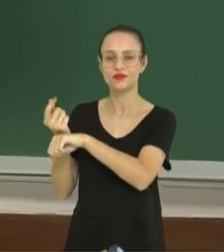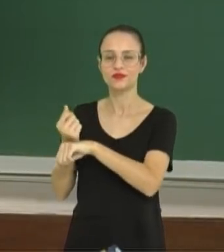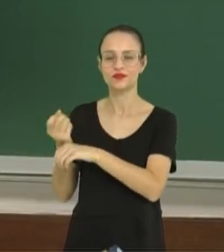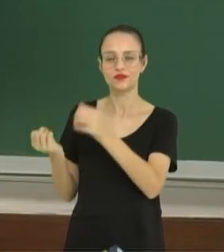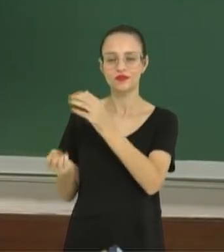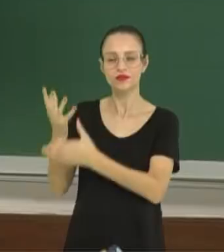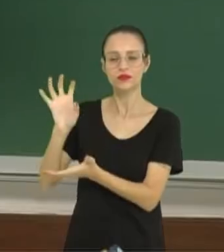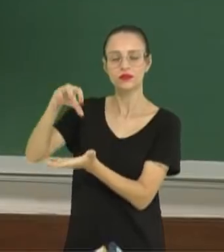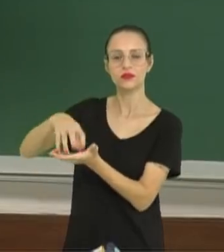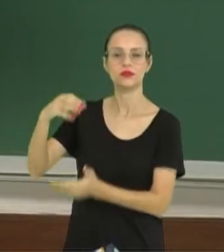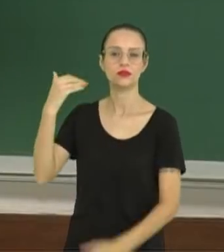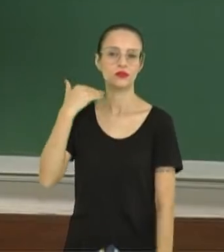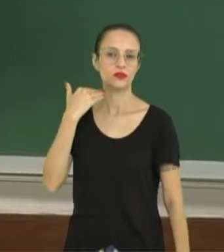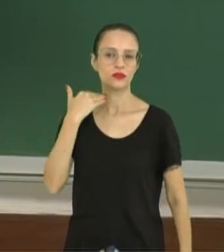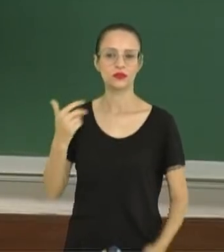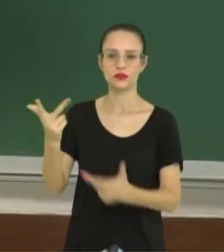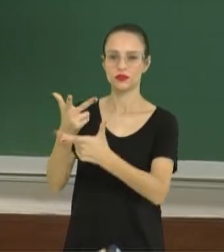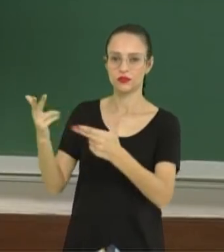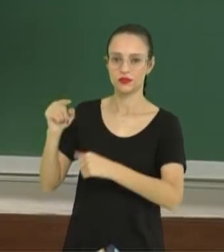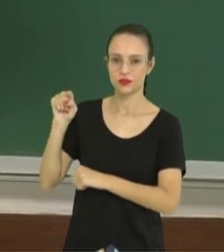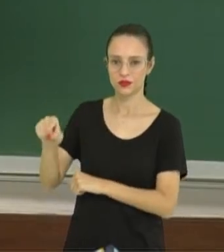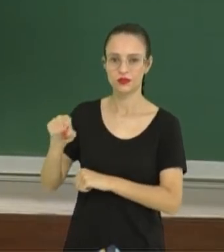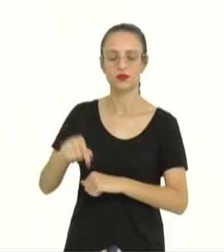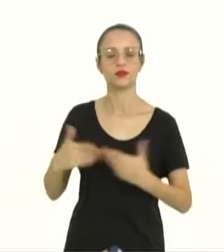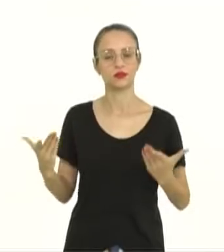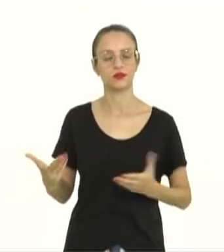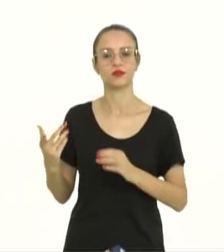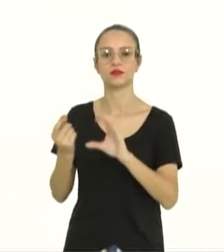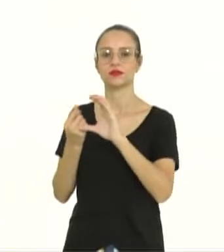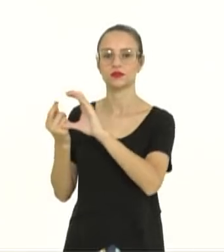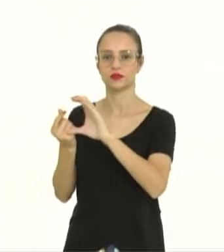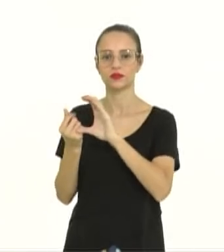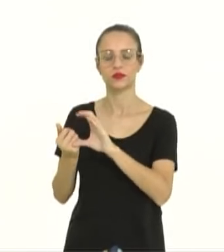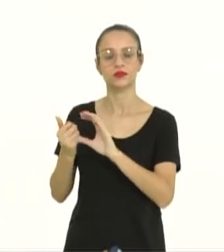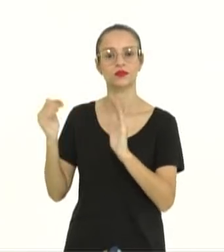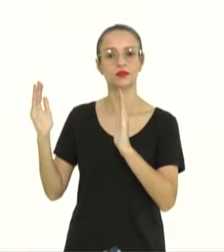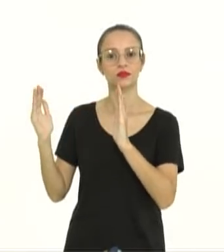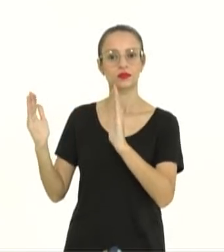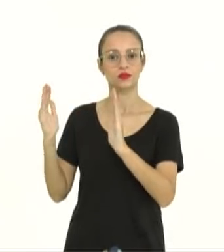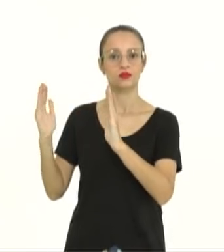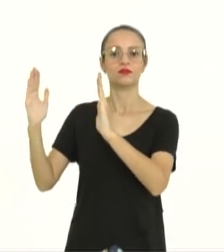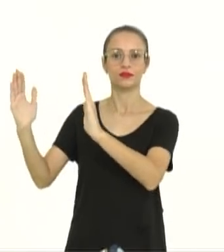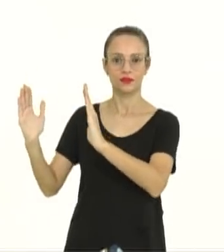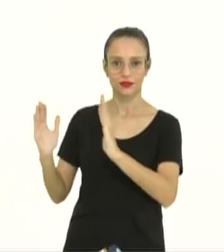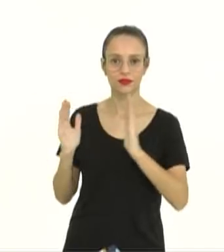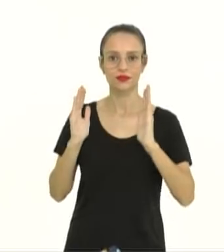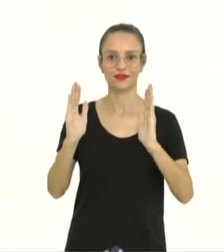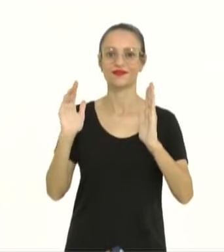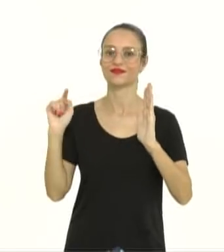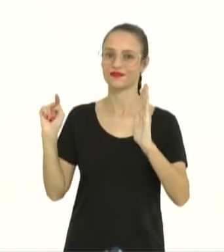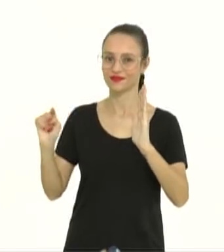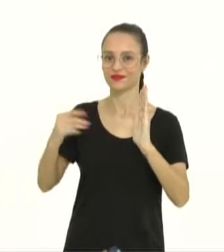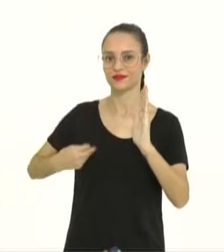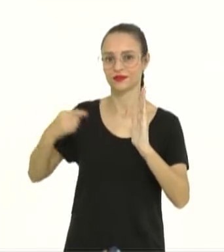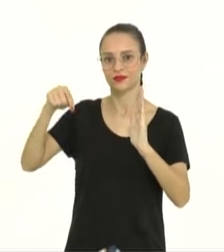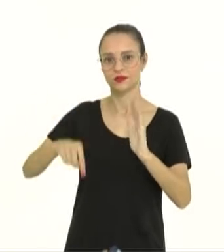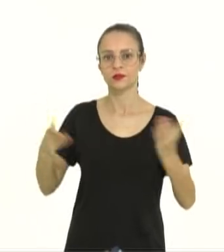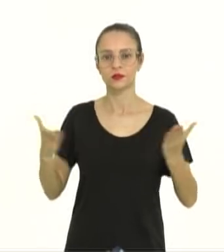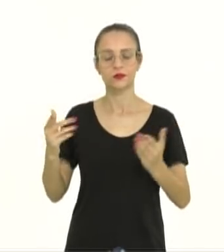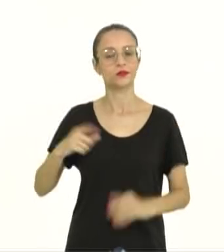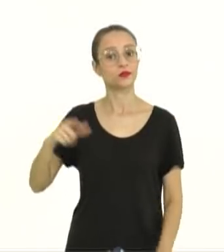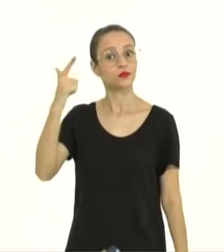das instituições financeiras, bolsa de valores, né? É o capitalismo que nós estamos vivendo ainda hoje. Tem uma outra fase que é